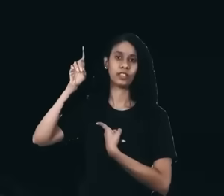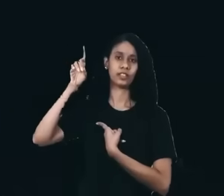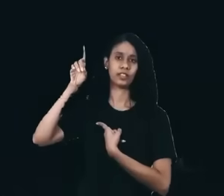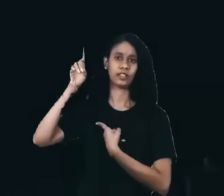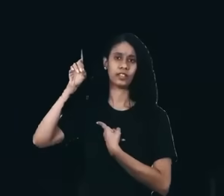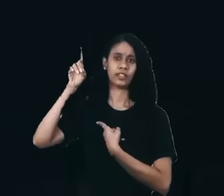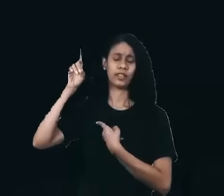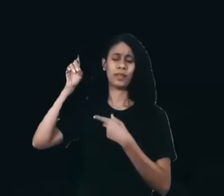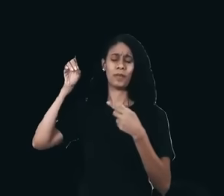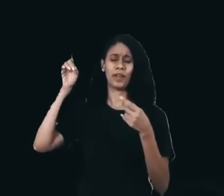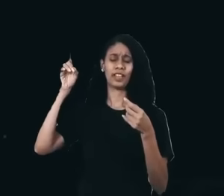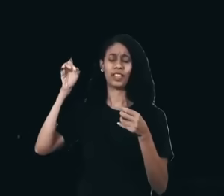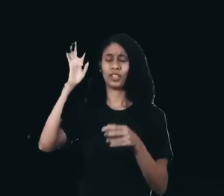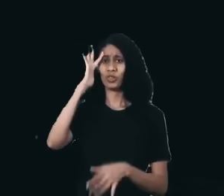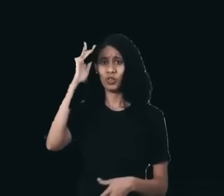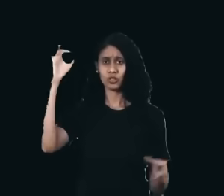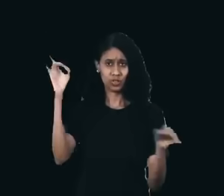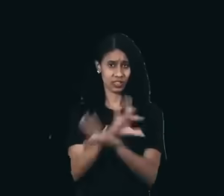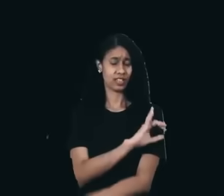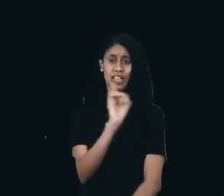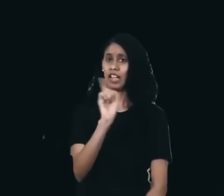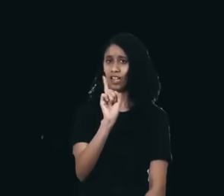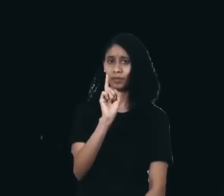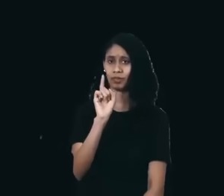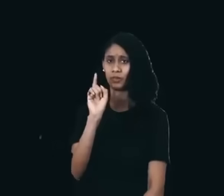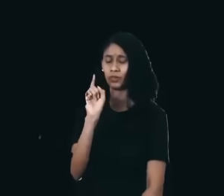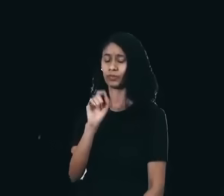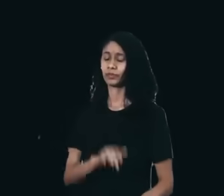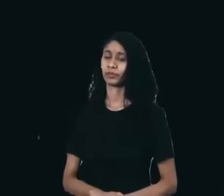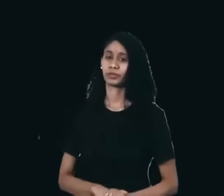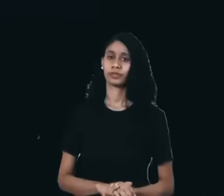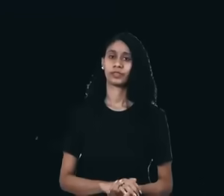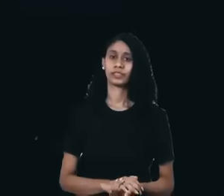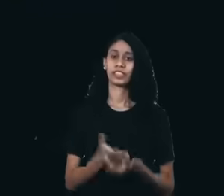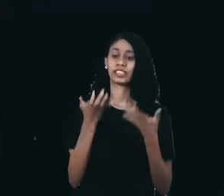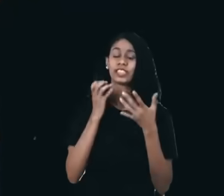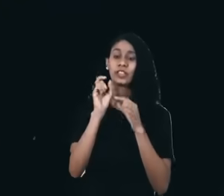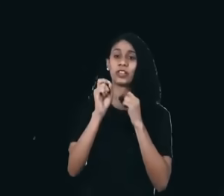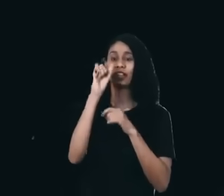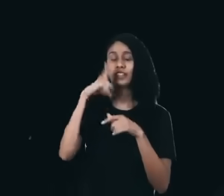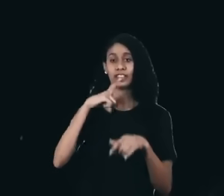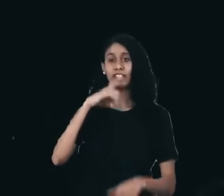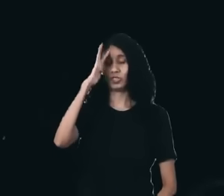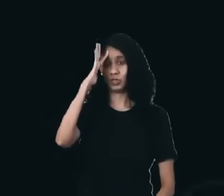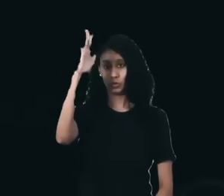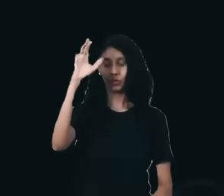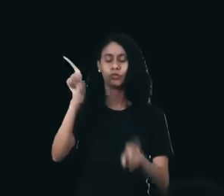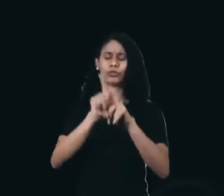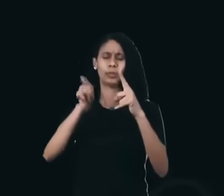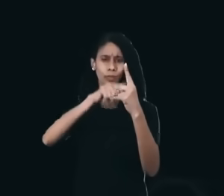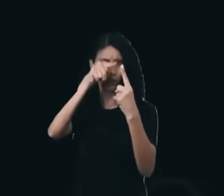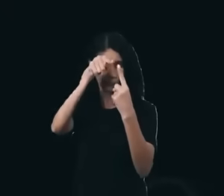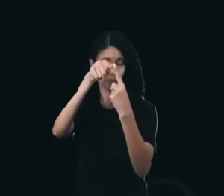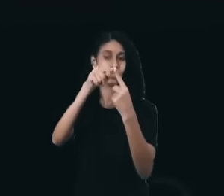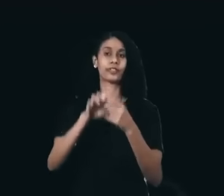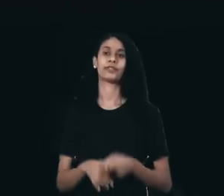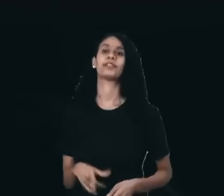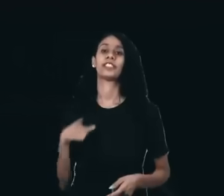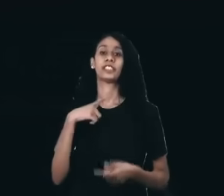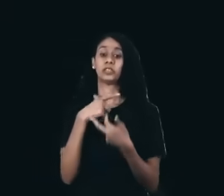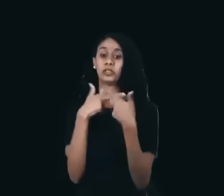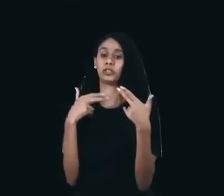os nossos sonhos, Ele não quer destruir as nossas expectativas, não. Ele tem sonhos, Ele tem propósitos, Ele tem